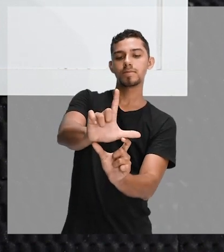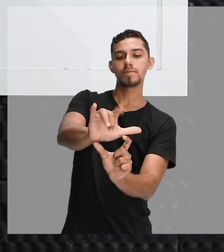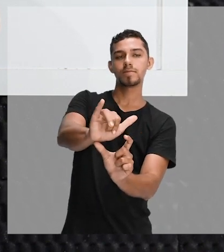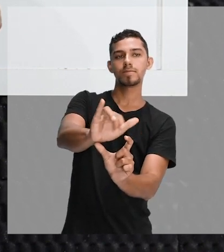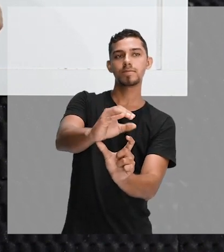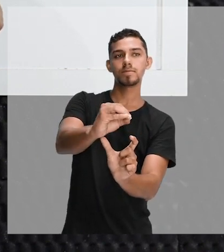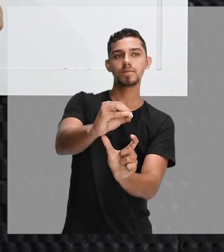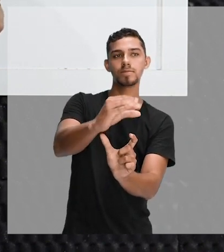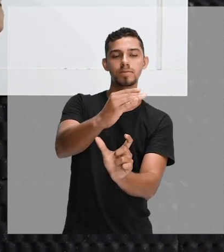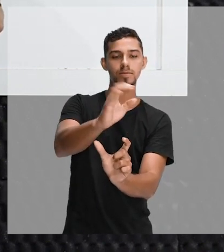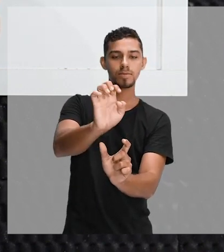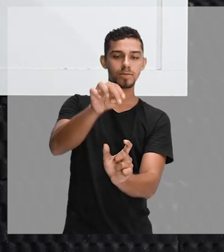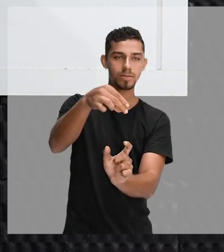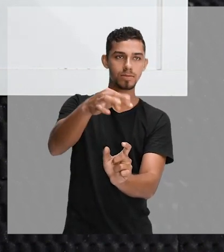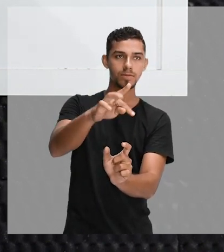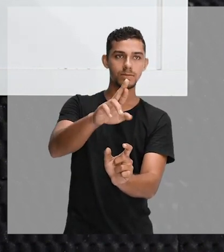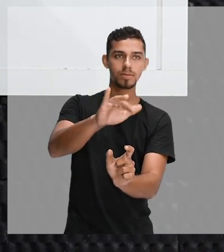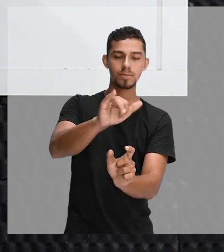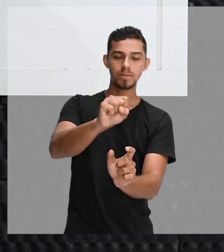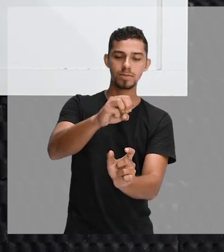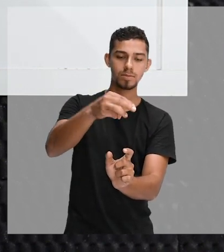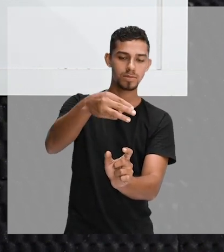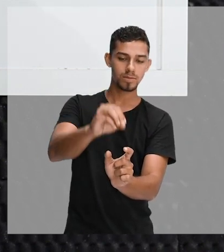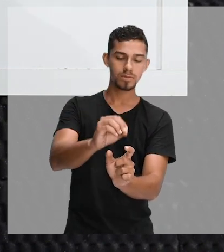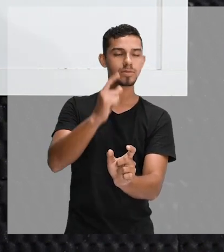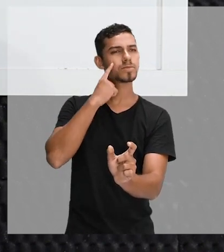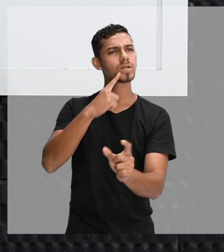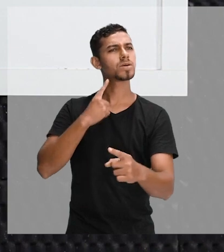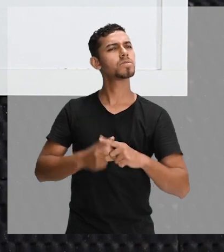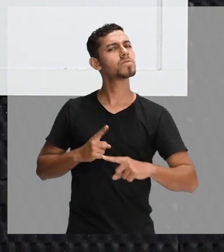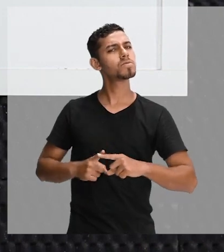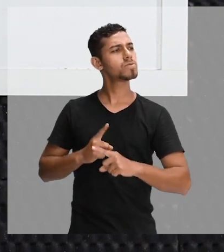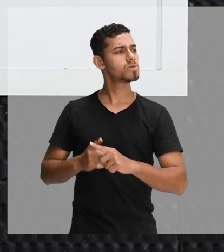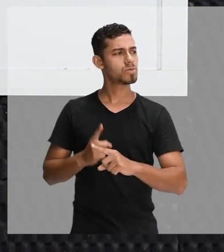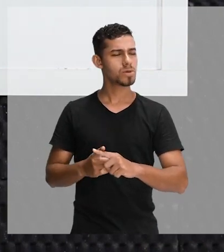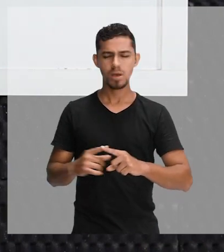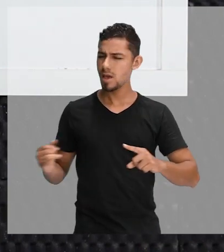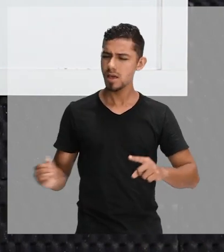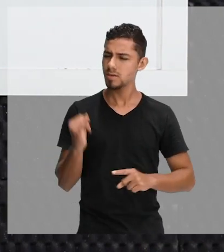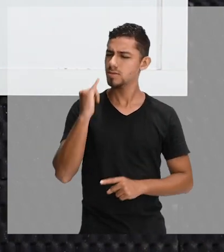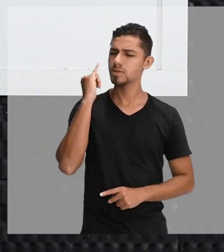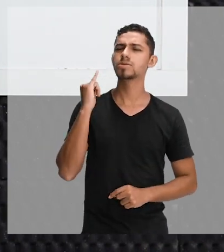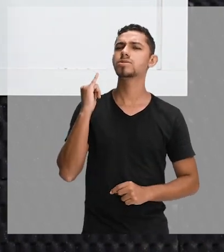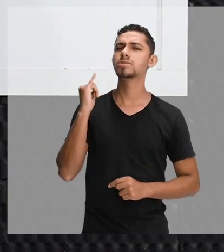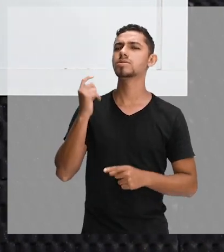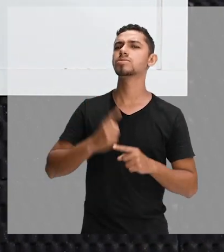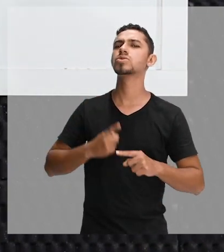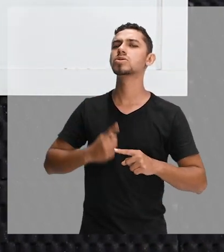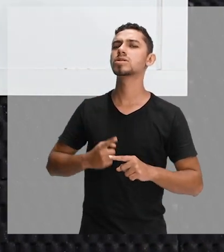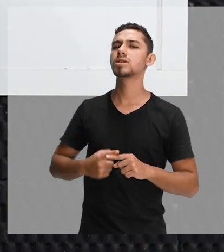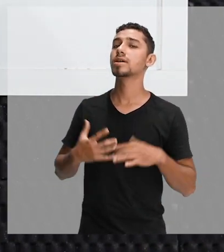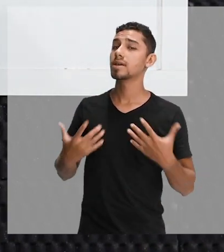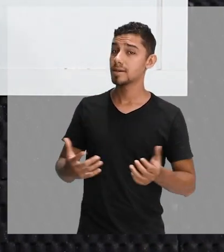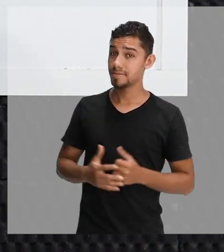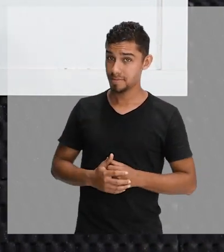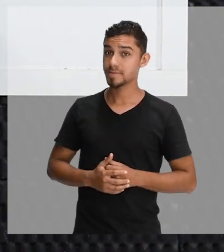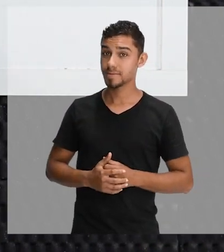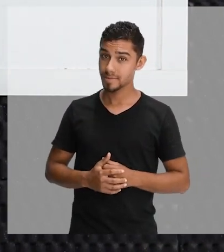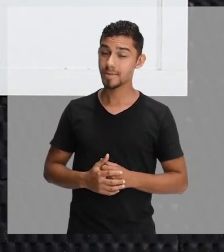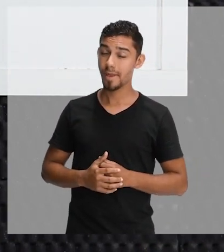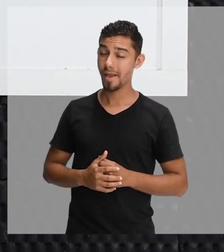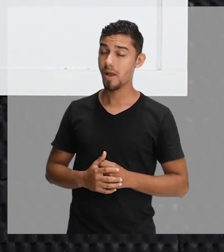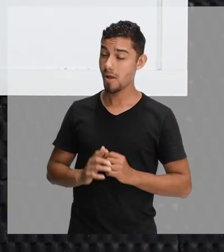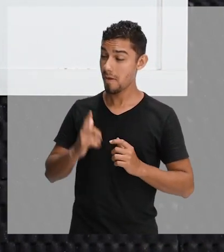heliocentrismo. Aí tu vai dizer assim, professor, por que o heliocentrismo é tão importante? Meu caro, olha só a importância